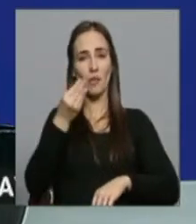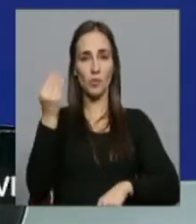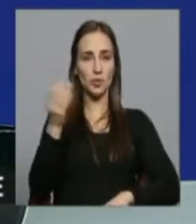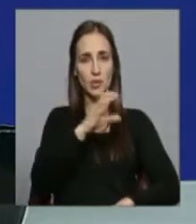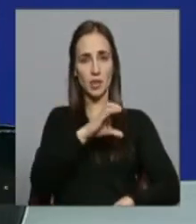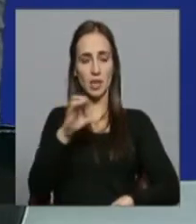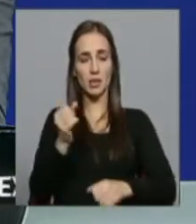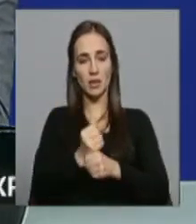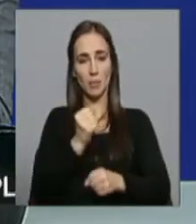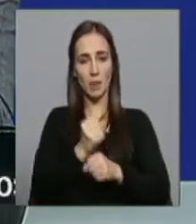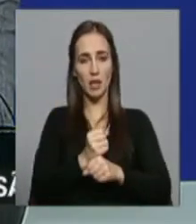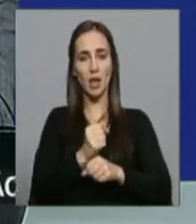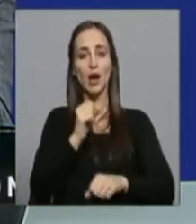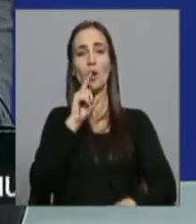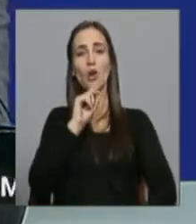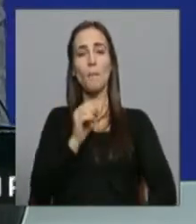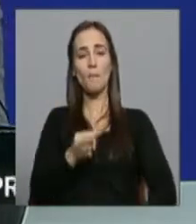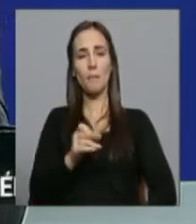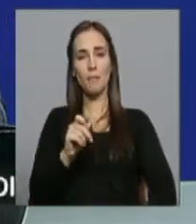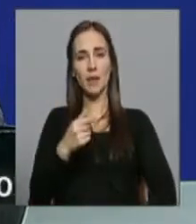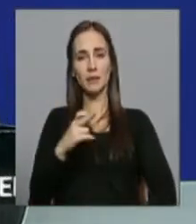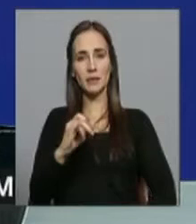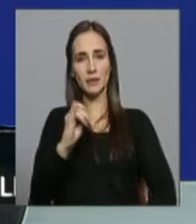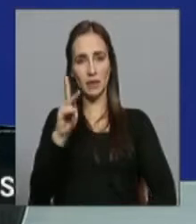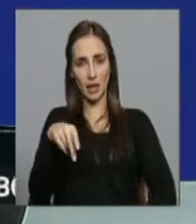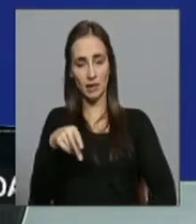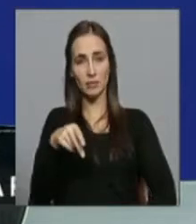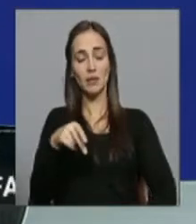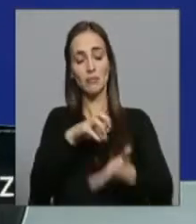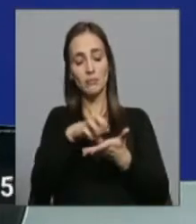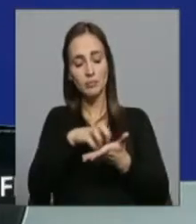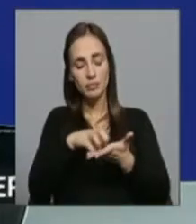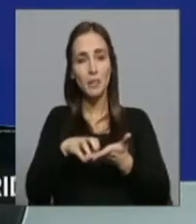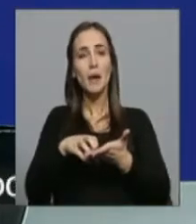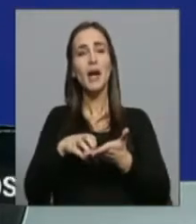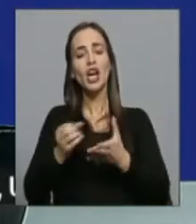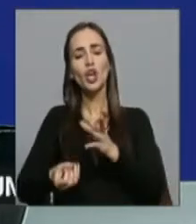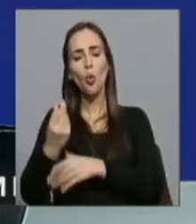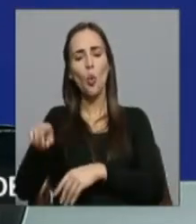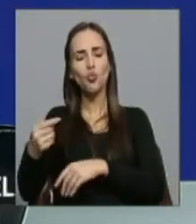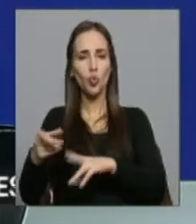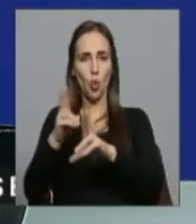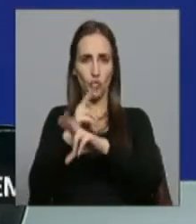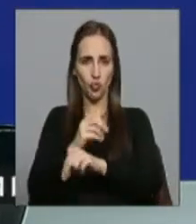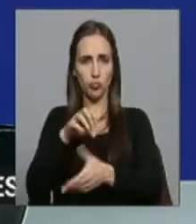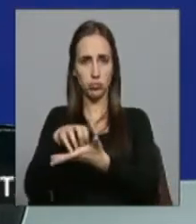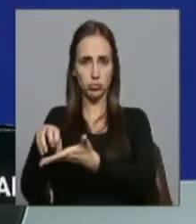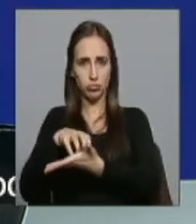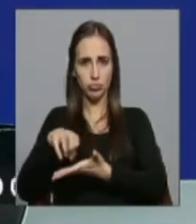Moore, atualizou esse catálogo, criou no fundo também um outro novo catálogo, o catálogo Caldwell, que conta